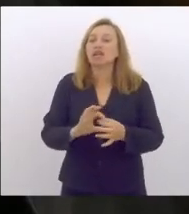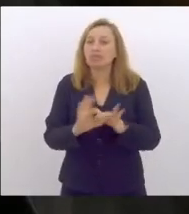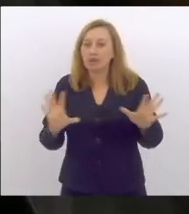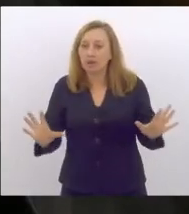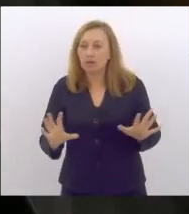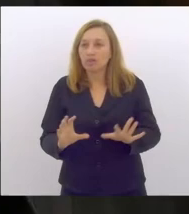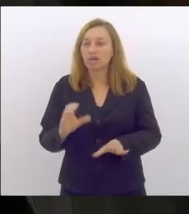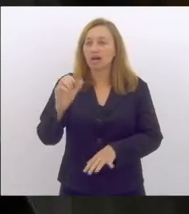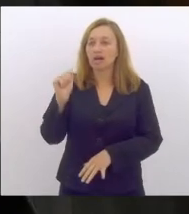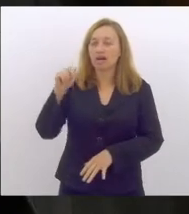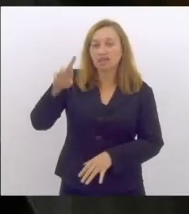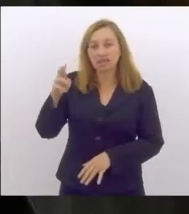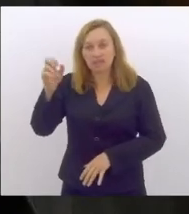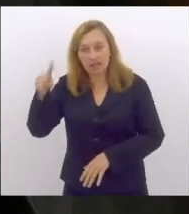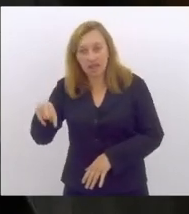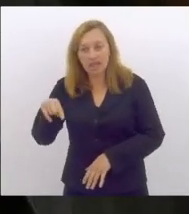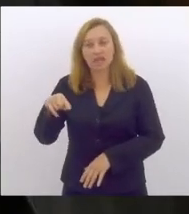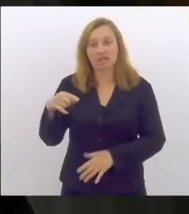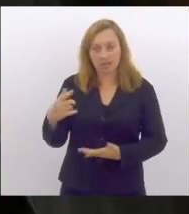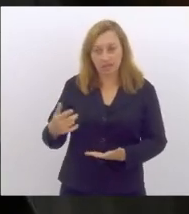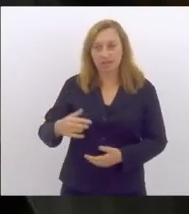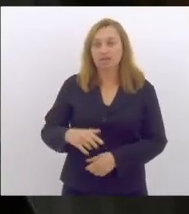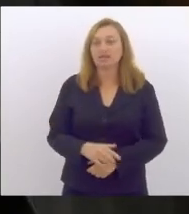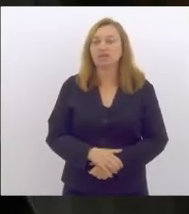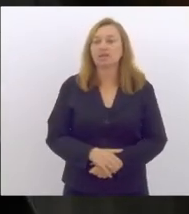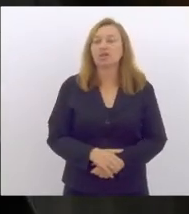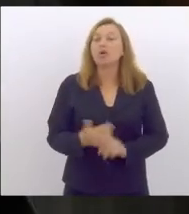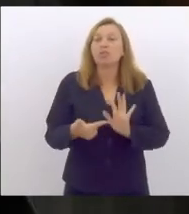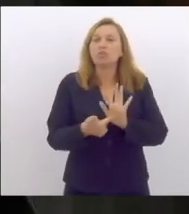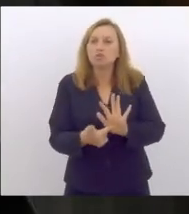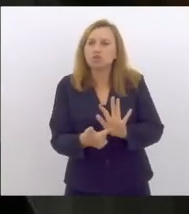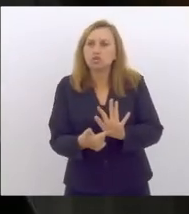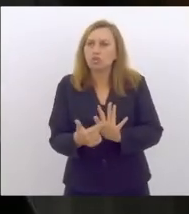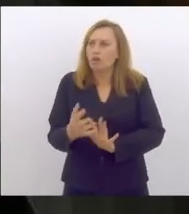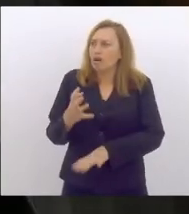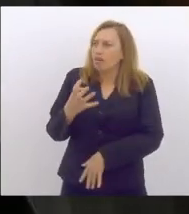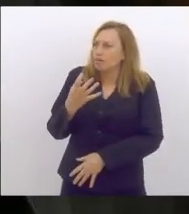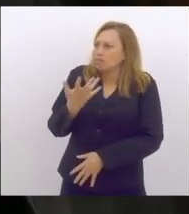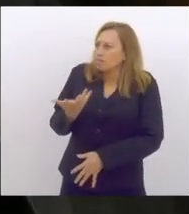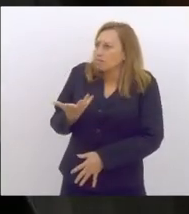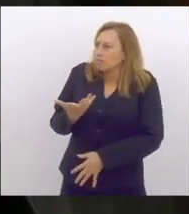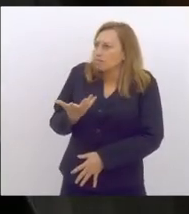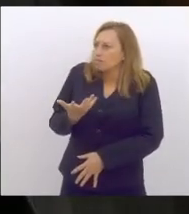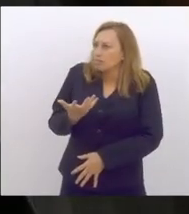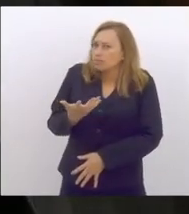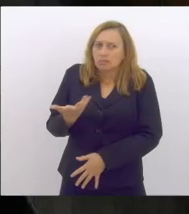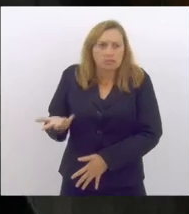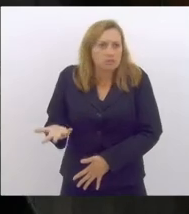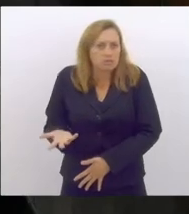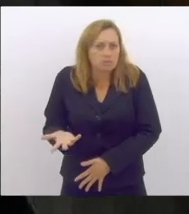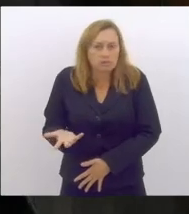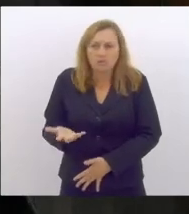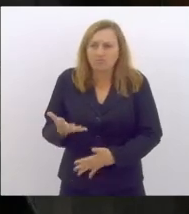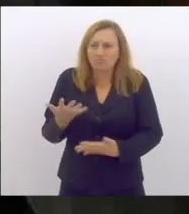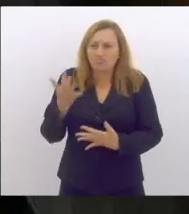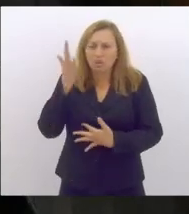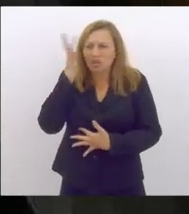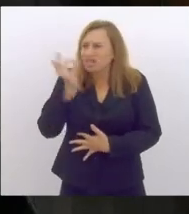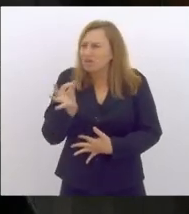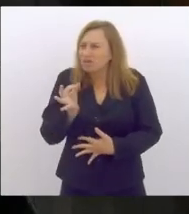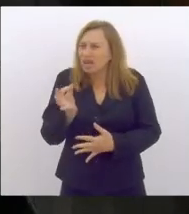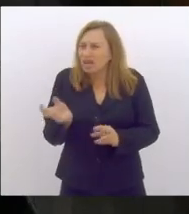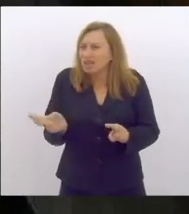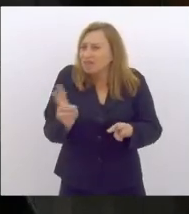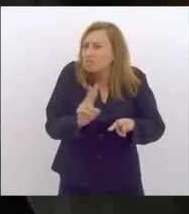Nicolete Nicoletti que demonstrou perplexidade na sua decisão de concessão do habeas corpus